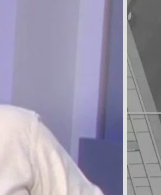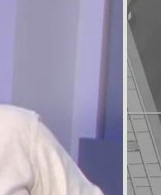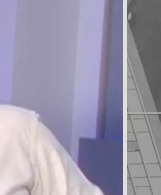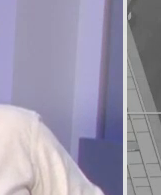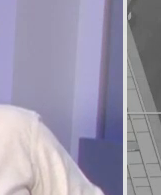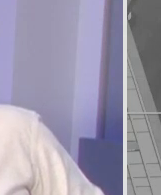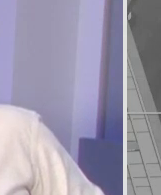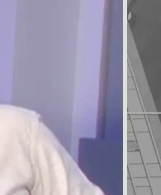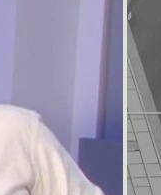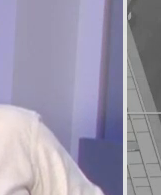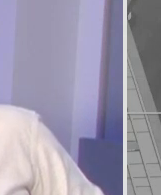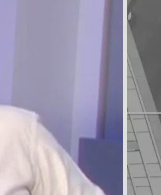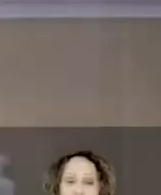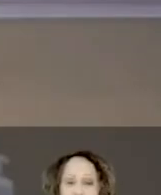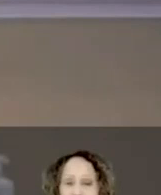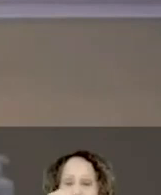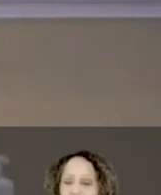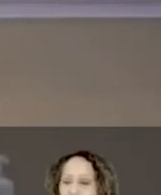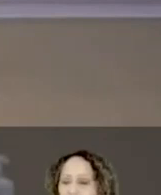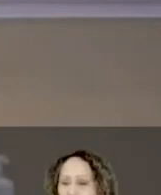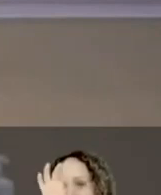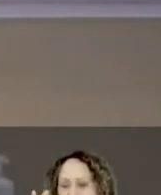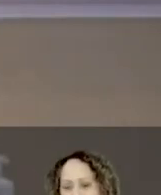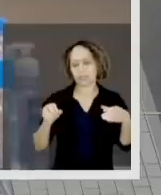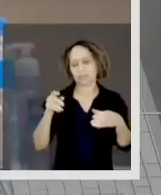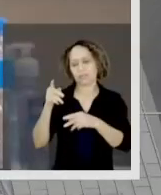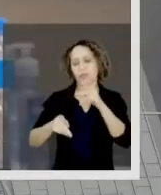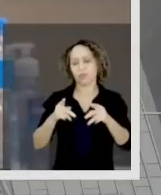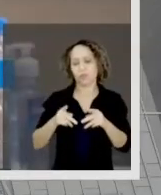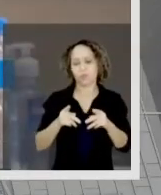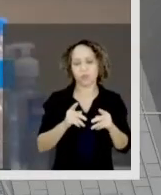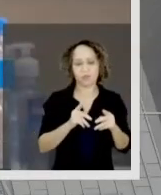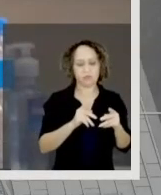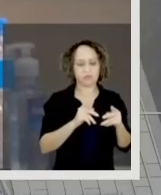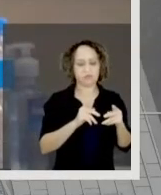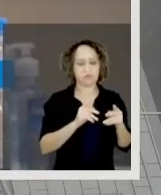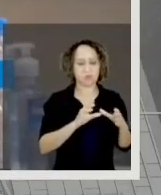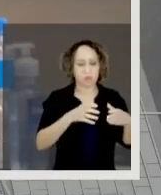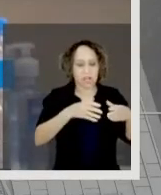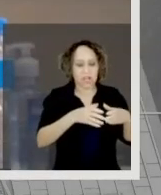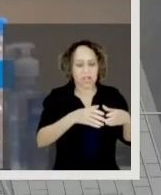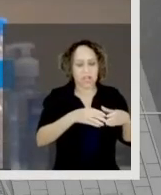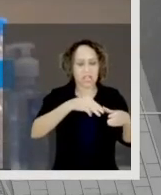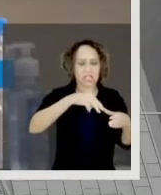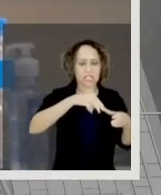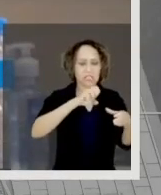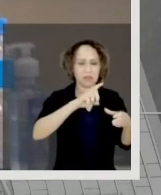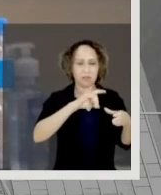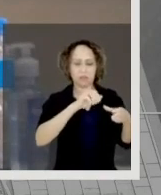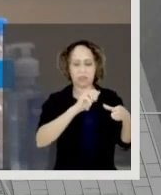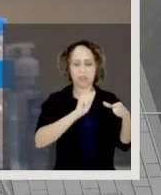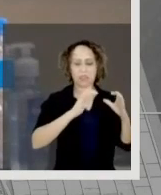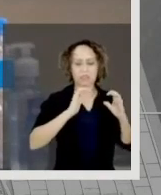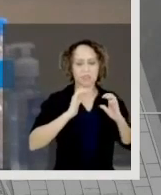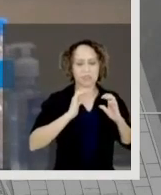não tem nada. Não, né? Zero surpresa, né, Paulo? Ninguém gosta de ficar do lado de perdedores. E cada vez fica mais claro. Essa